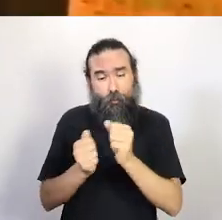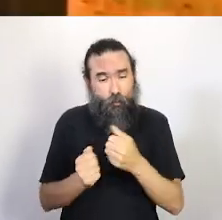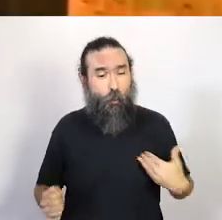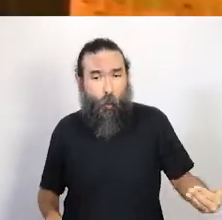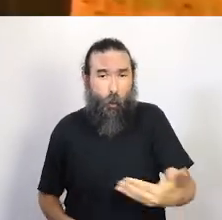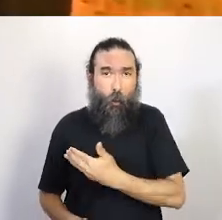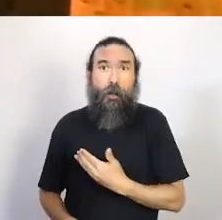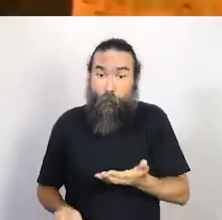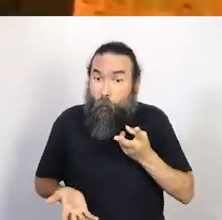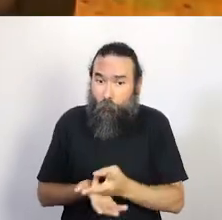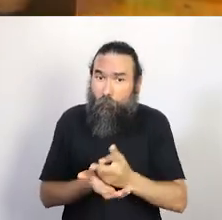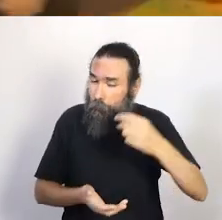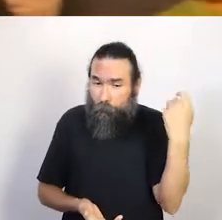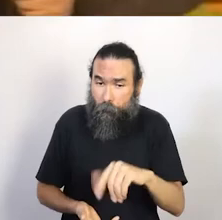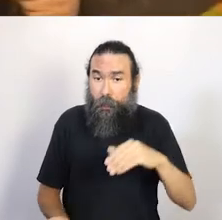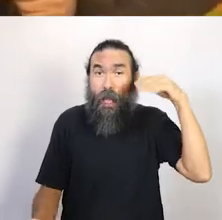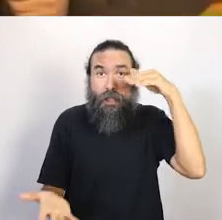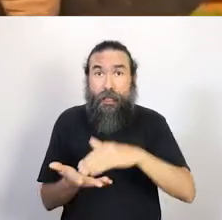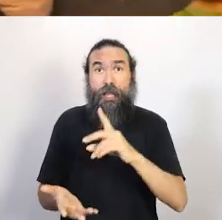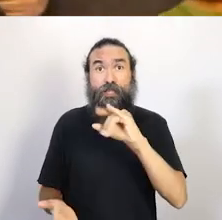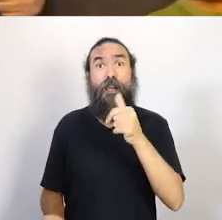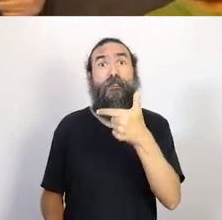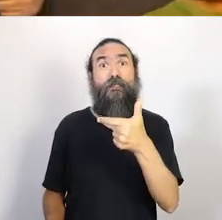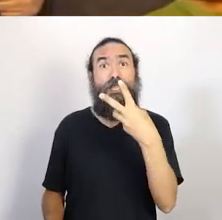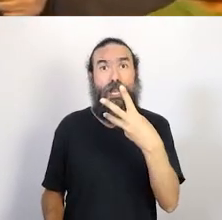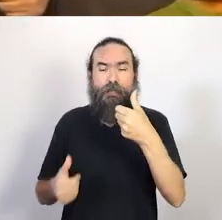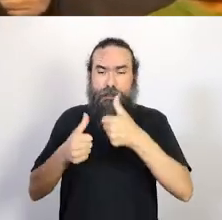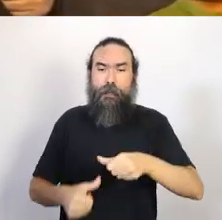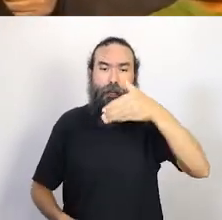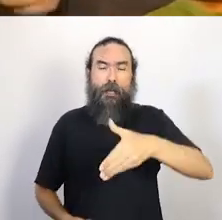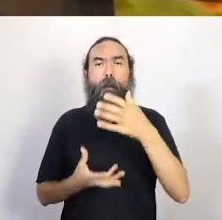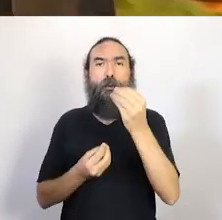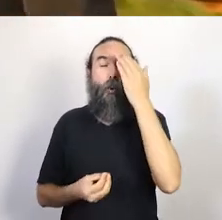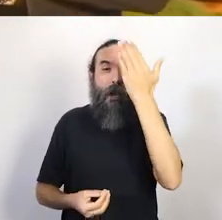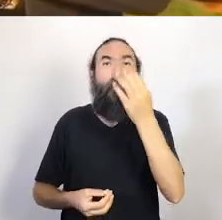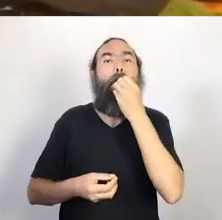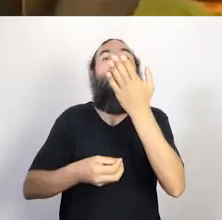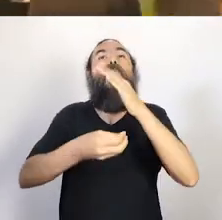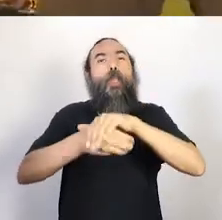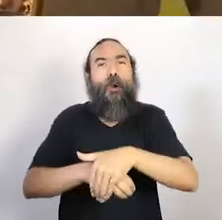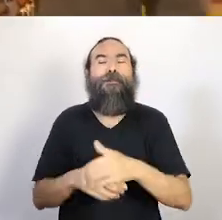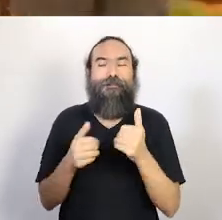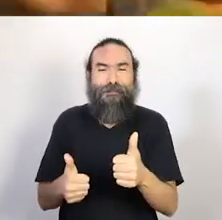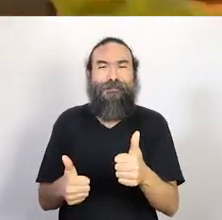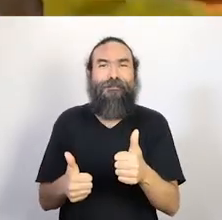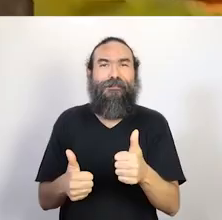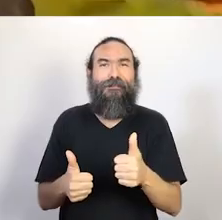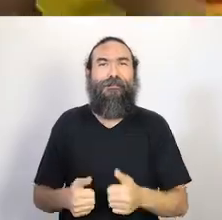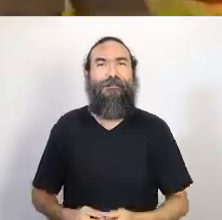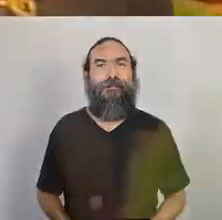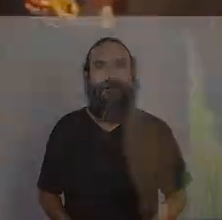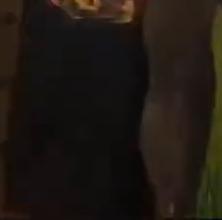gente. E vamos que vamos. Até o dia 23 estaremos aqui. Muito obrigado. Boa noite. Boa noite. Valeu, pessoal.